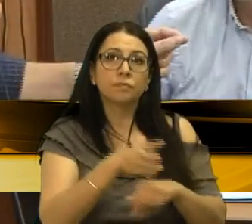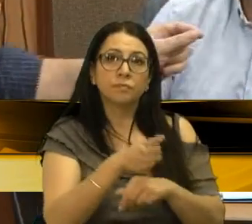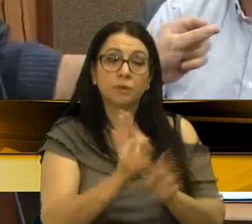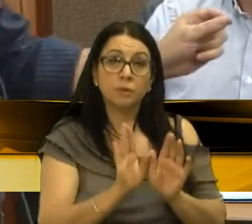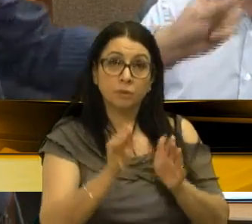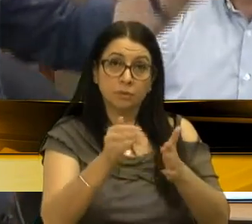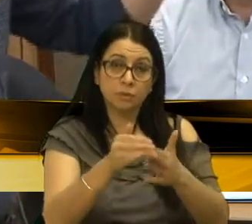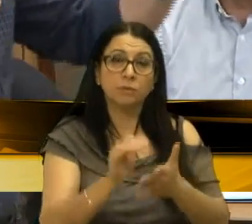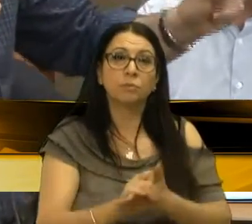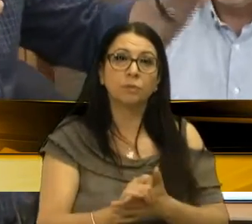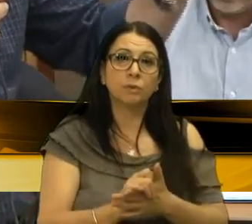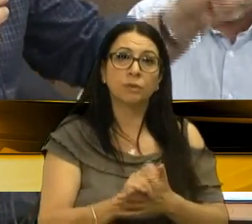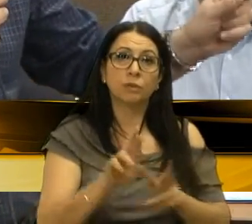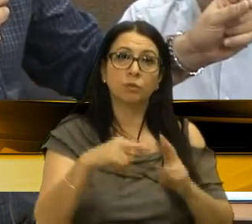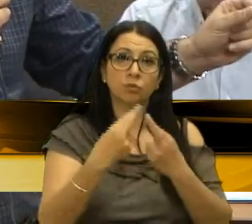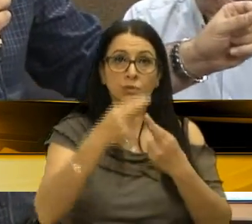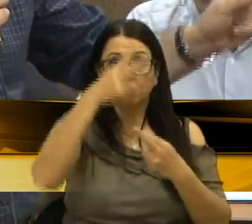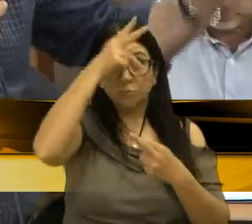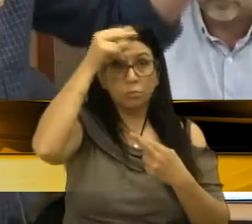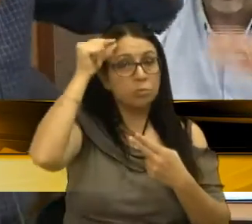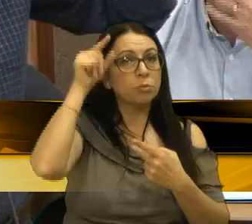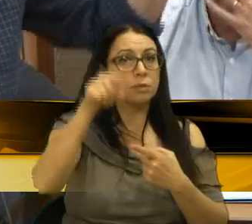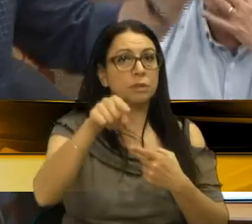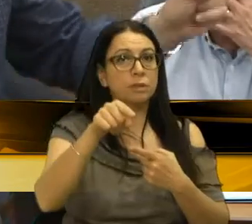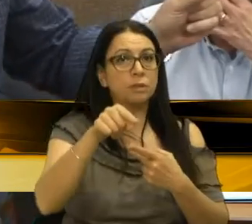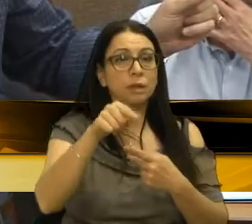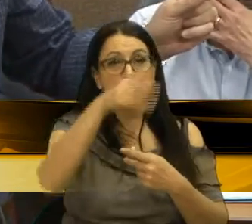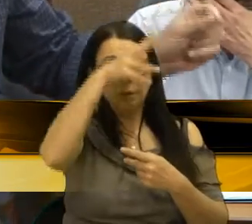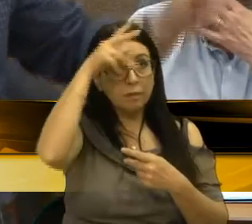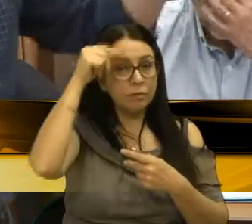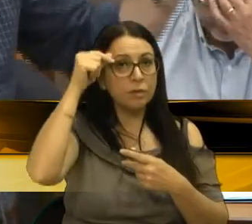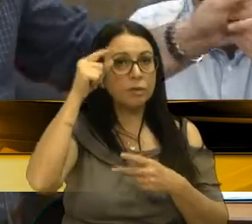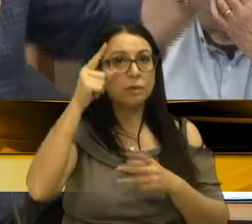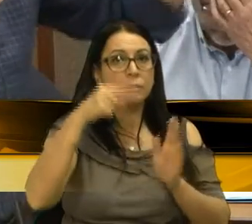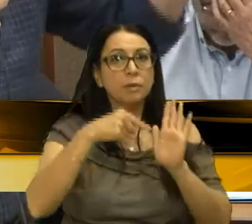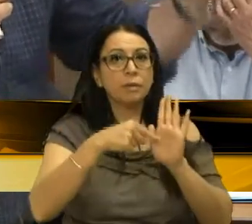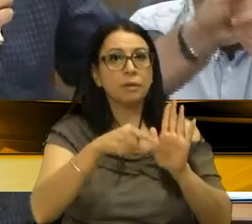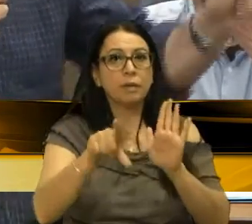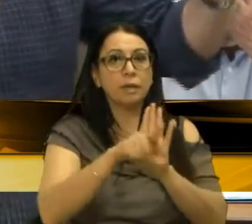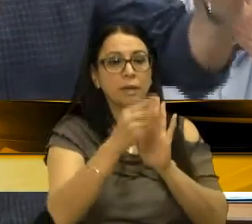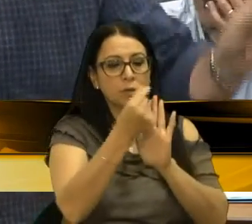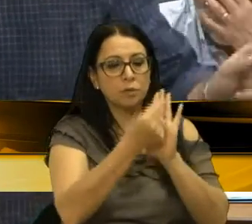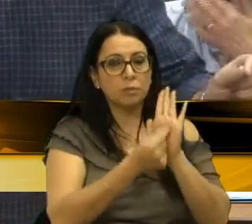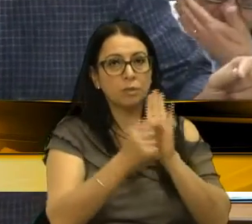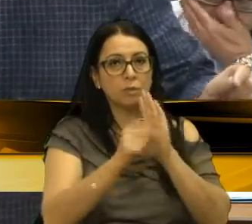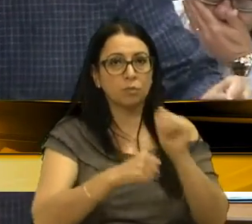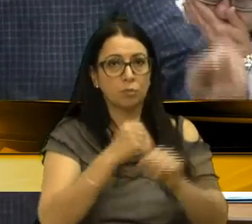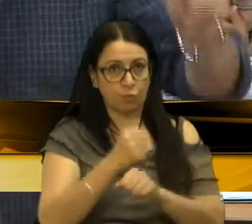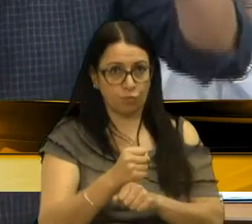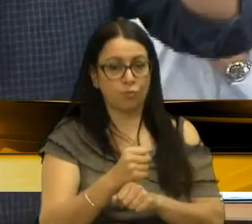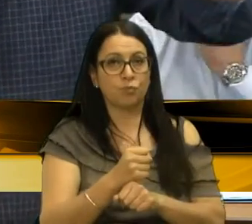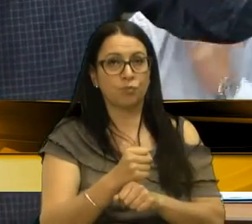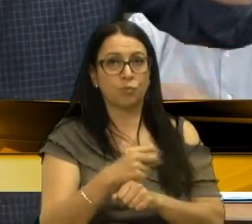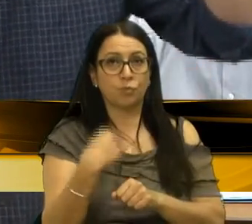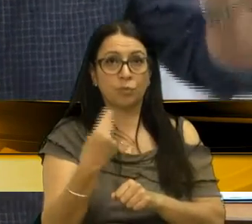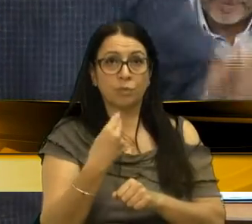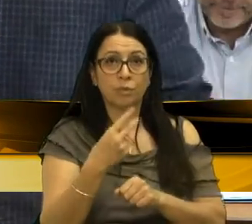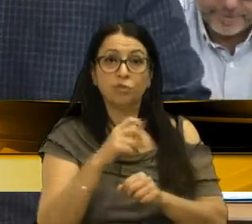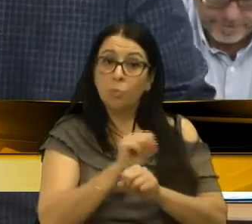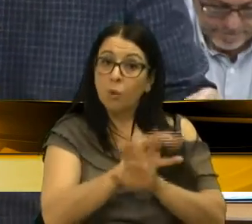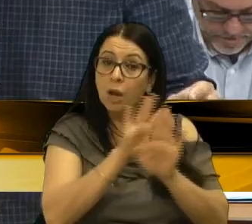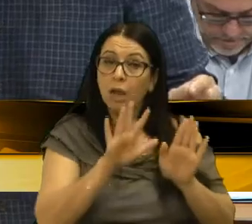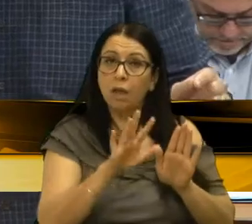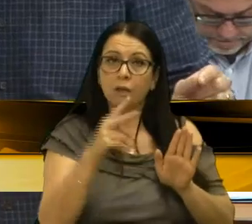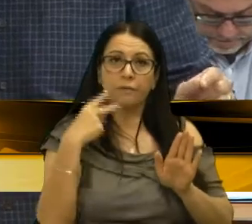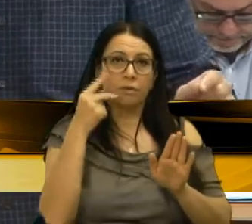comissão, audiência pública, onde o Executivo vai apresentar a lei orçamentária anual. E nós deixamos muito claro,